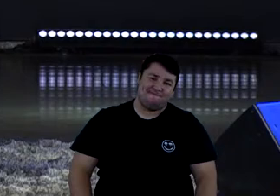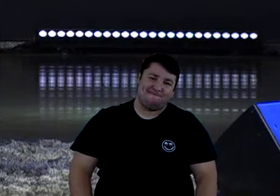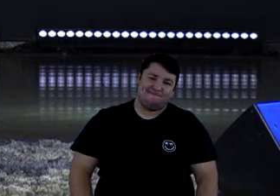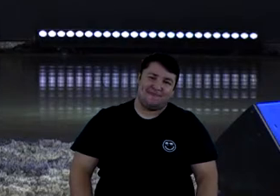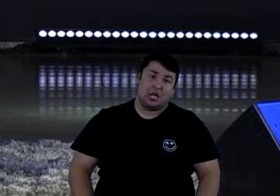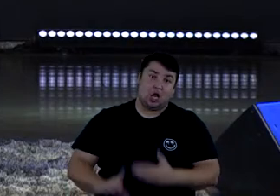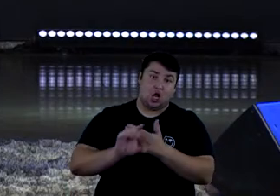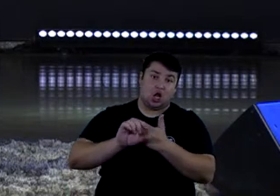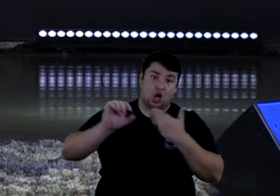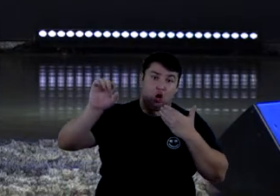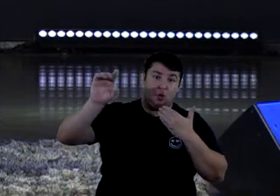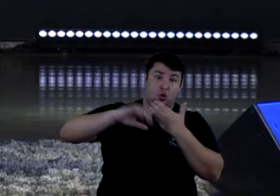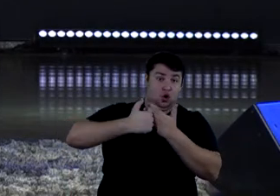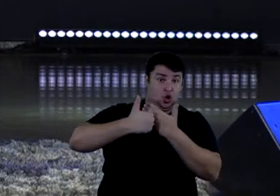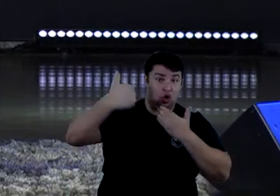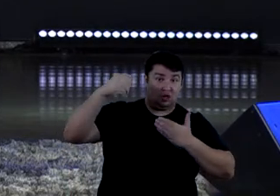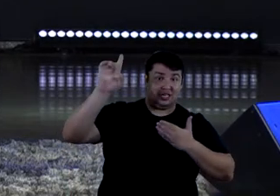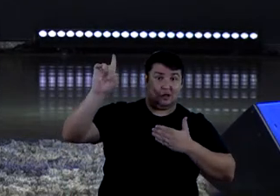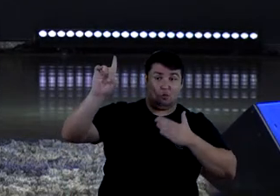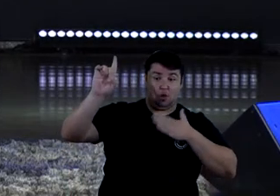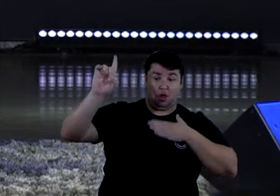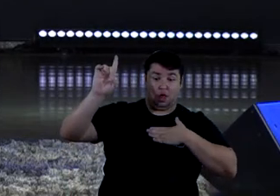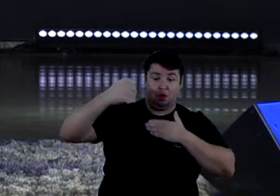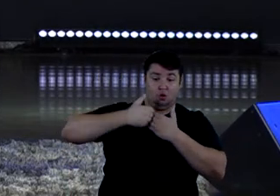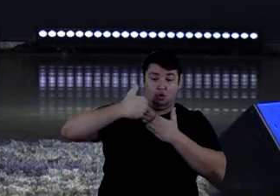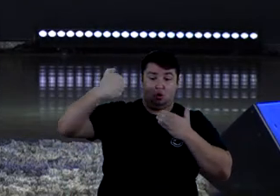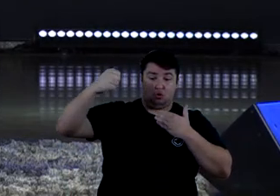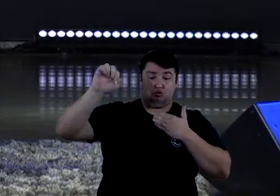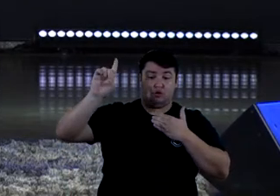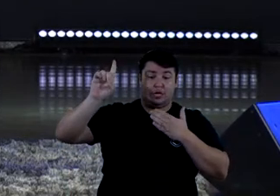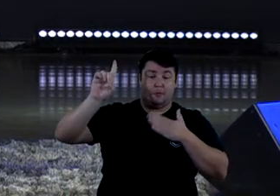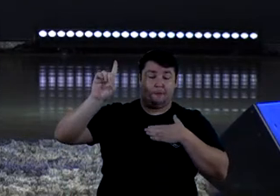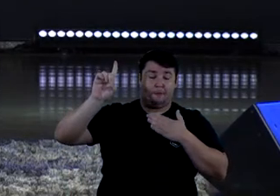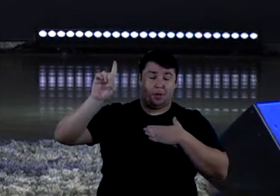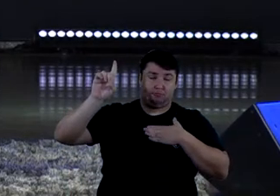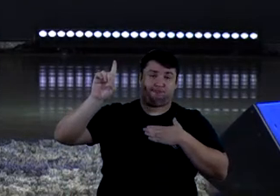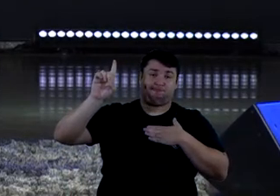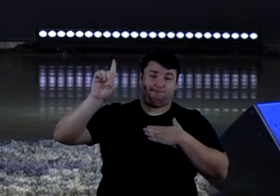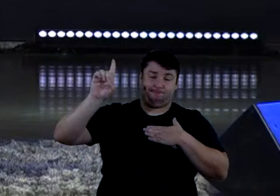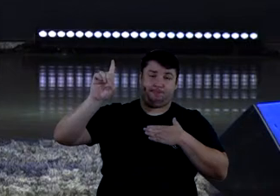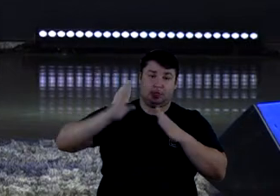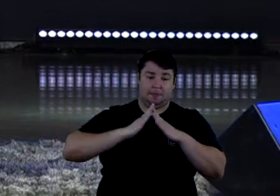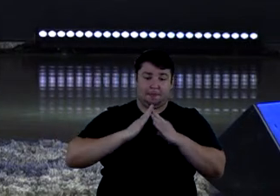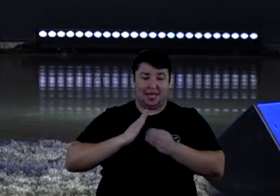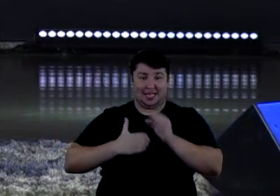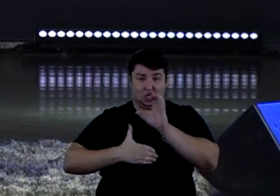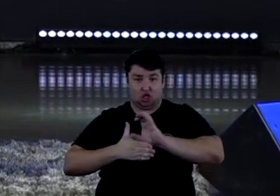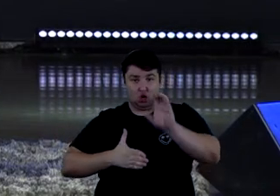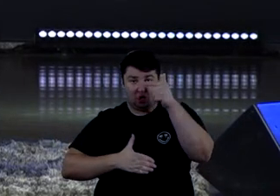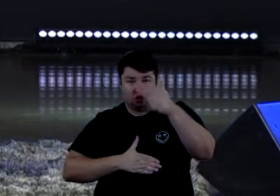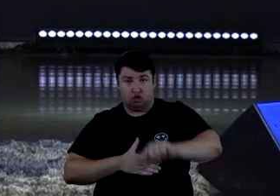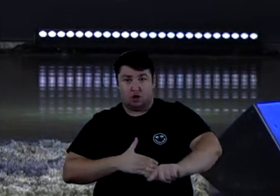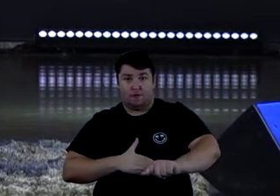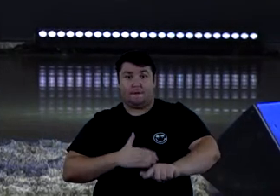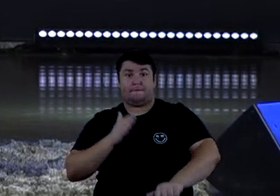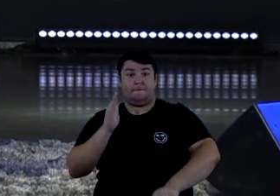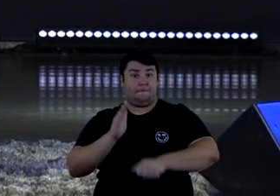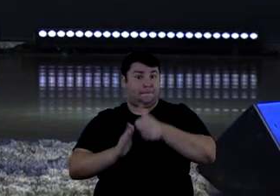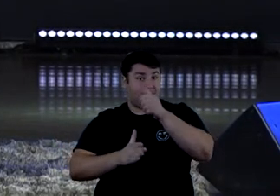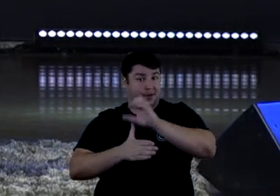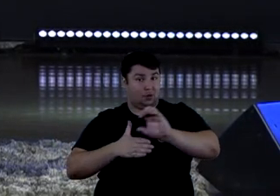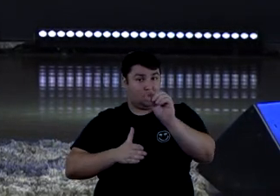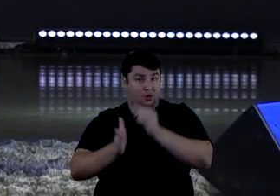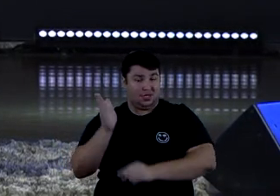Sem Deus. Sou eu sem Deus. Para a igreja de Coríntios, de novo, 1 Coríntios